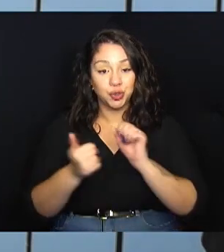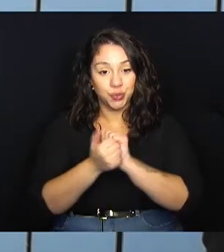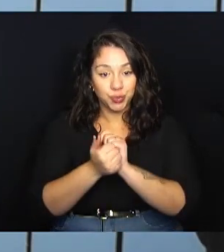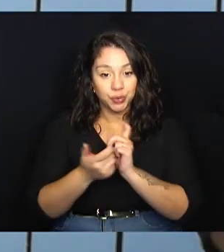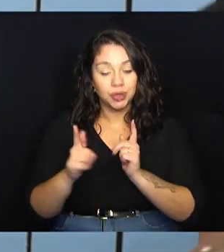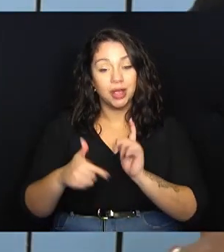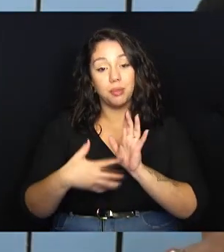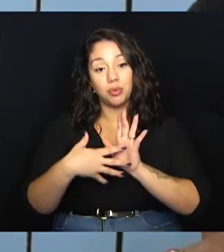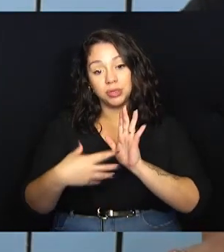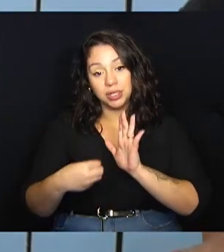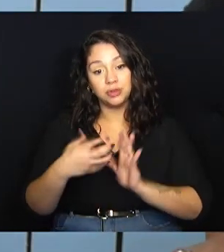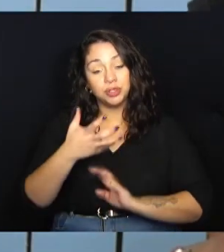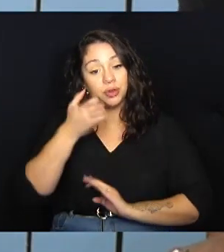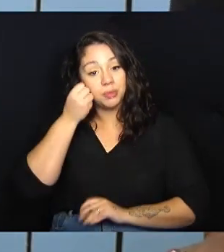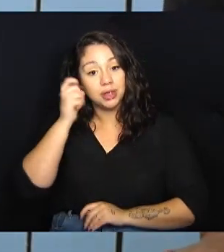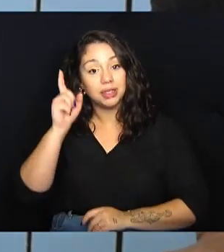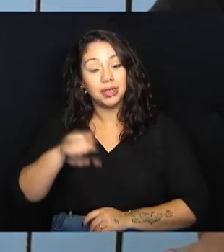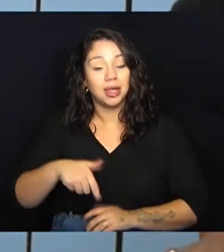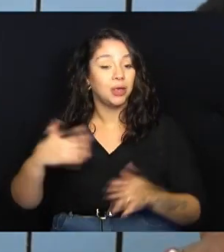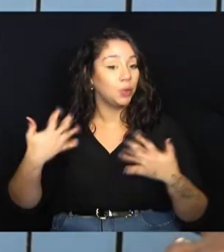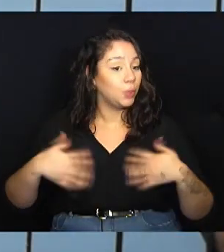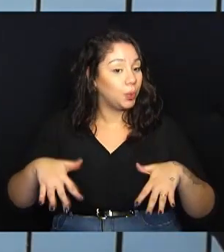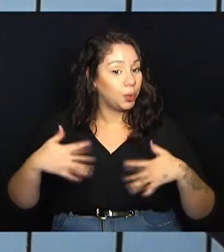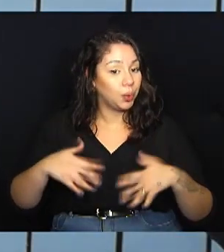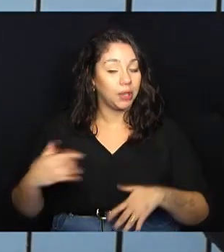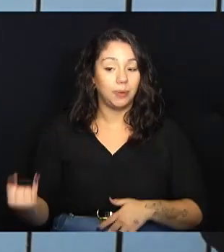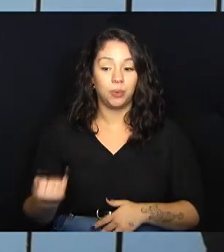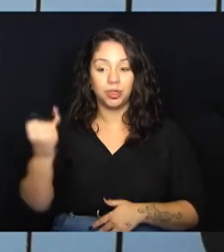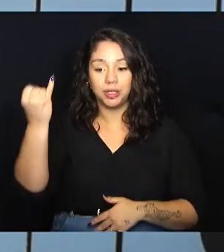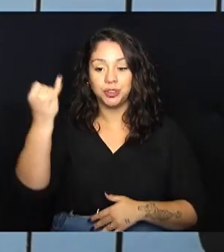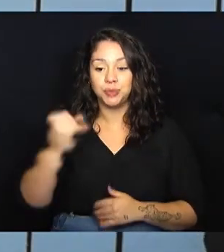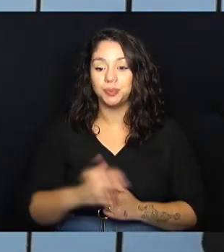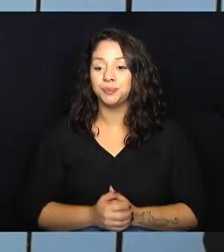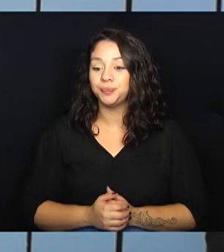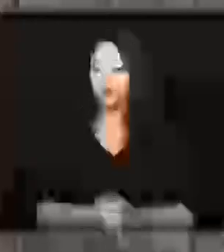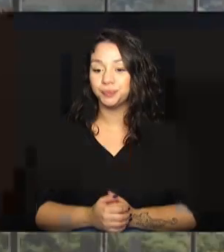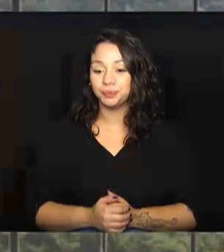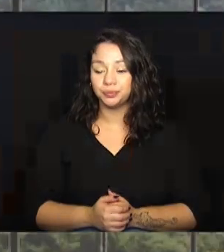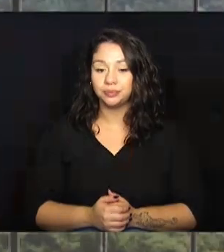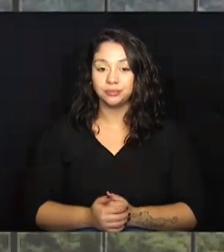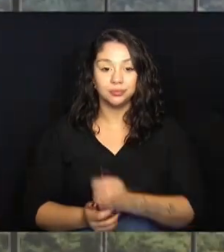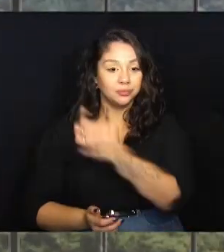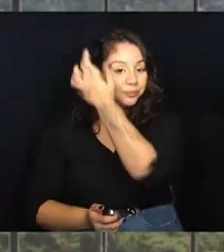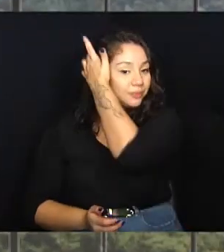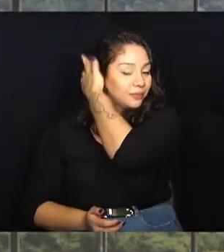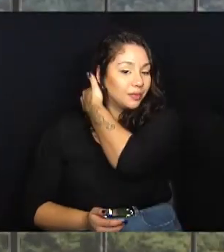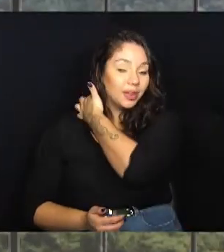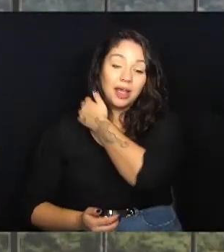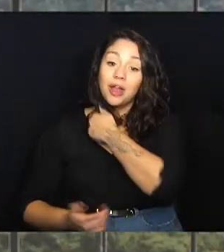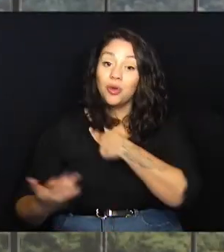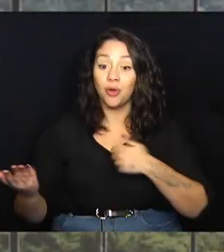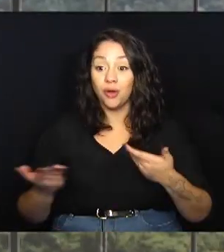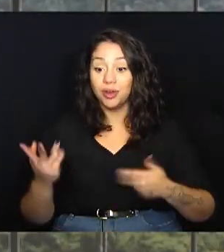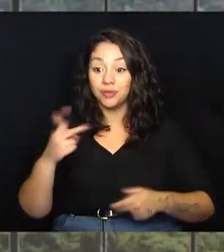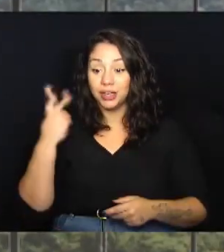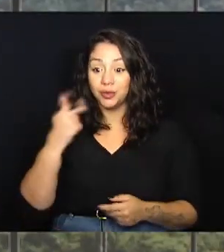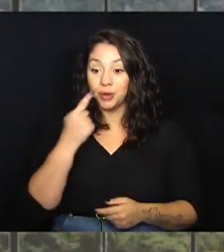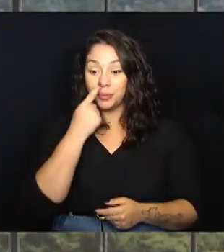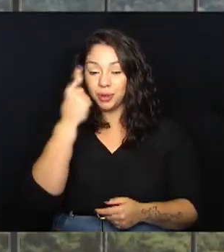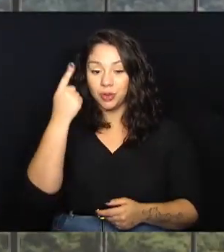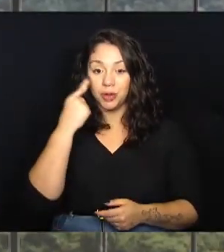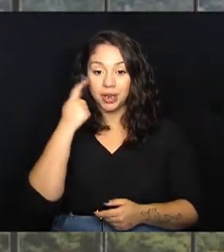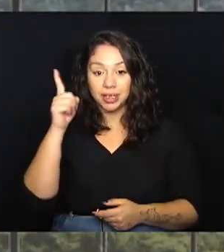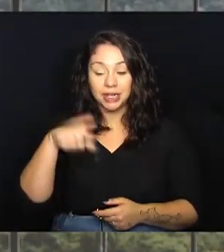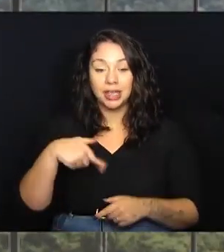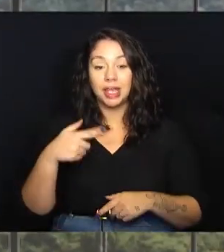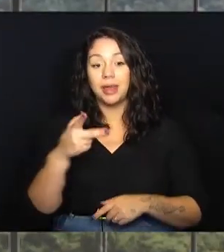que é extremamente importante. Agora a gente fala então com a vereadora Paula Miguel, que é a presidente da